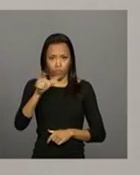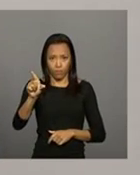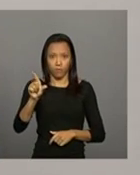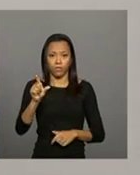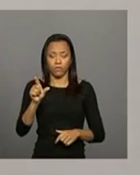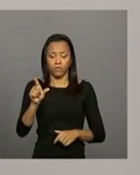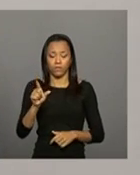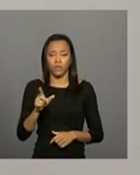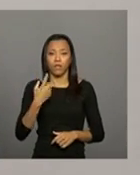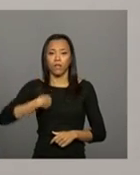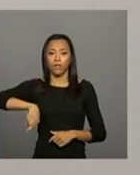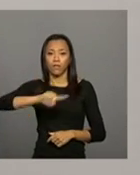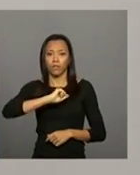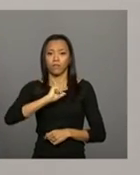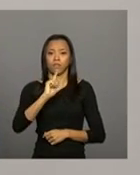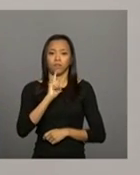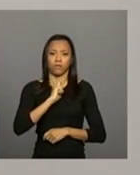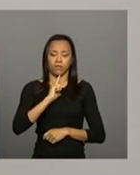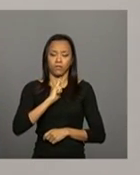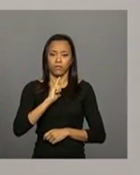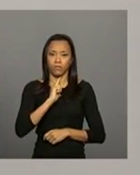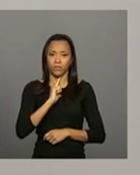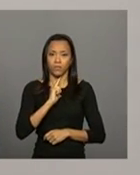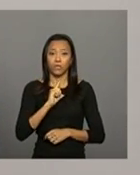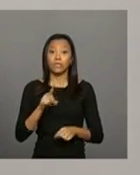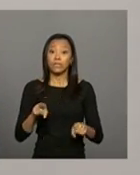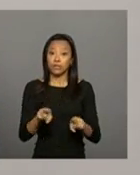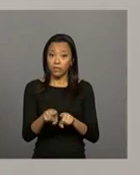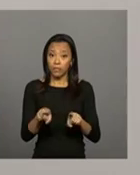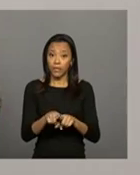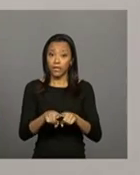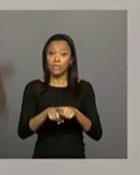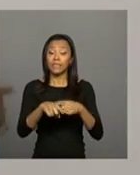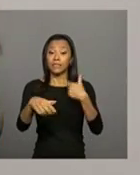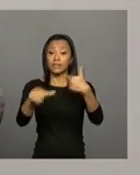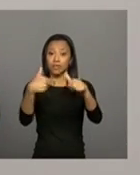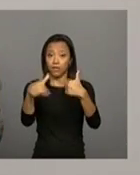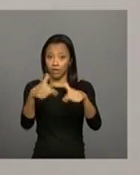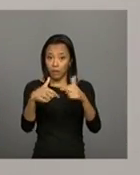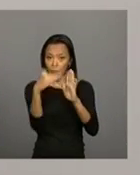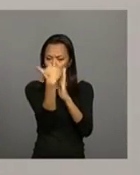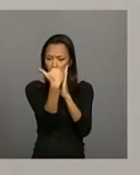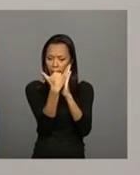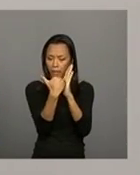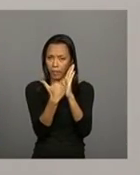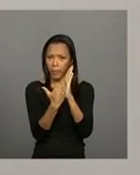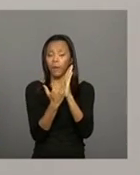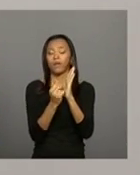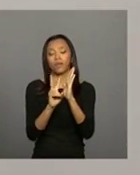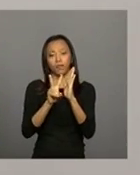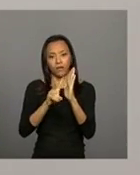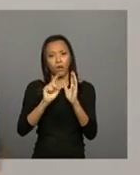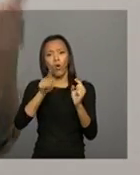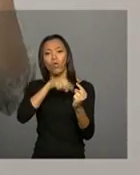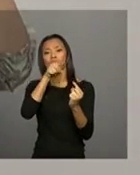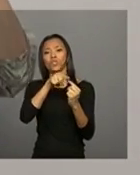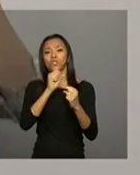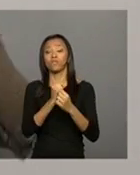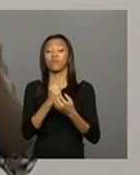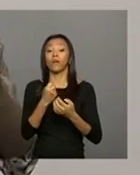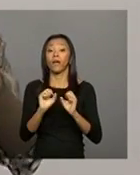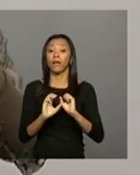nós temos ações que visam reforçar a autonomia da mulher. Eu